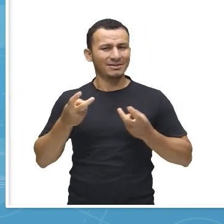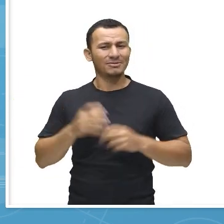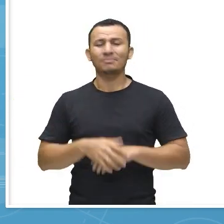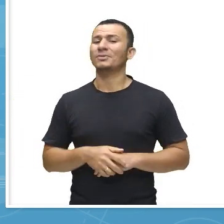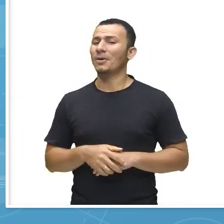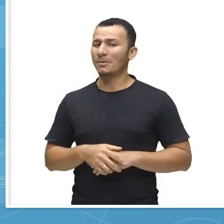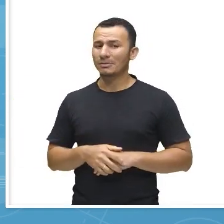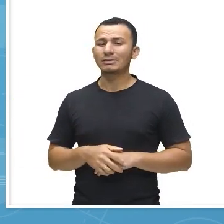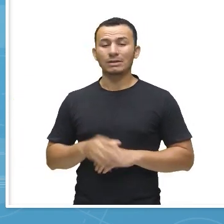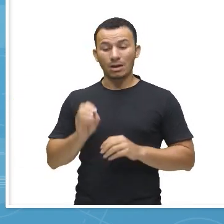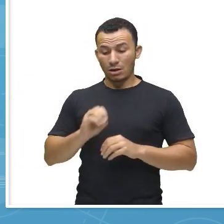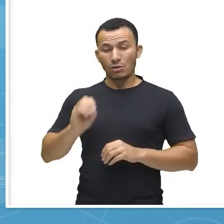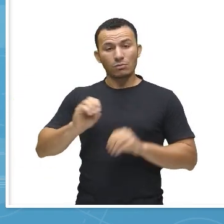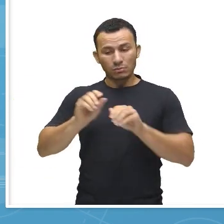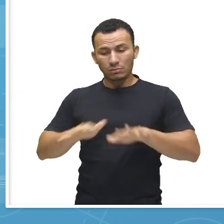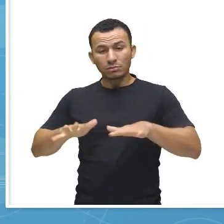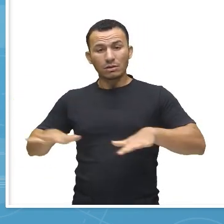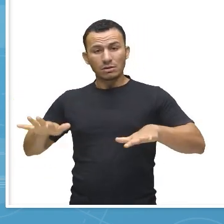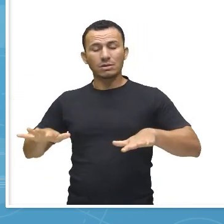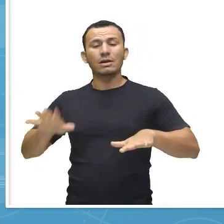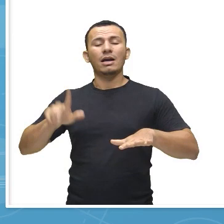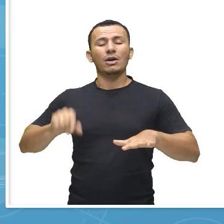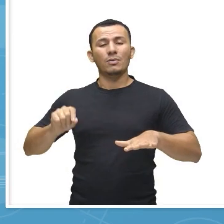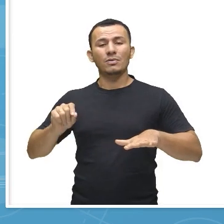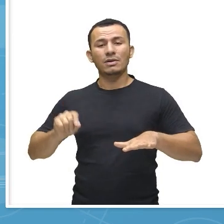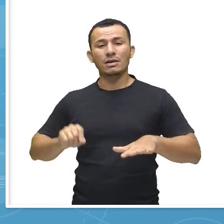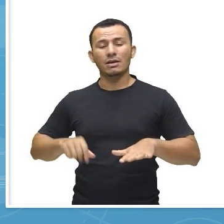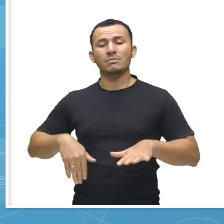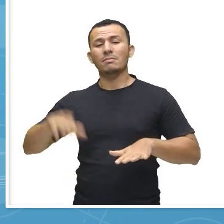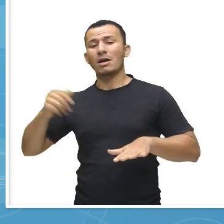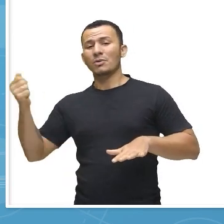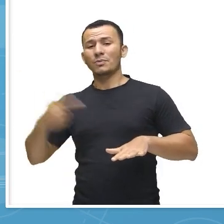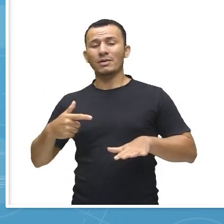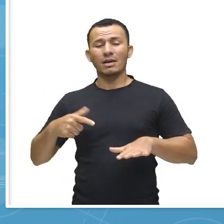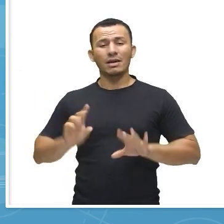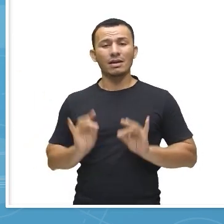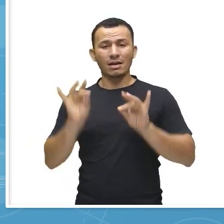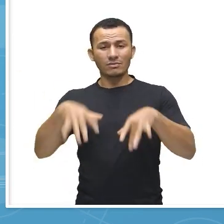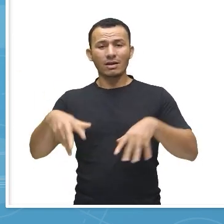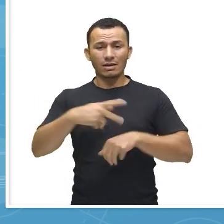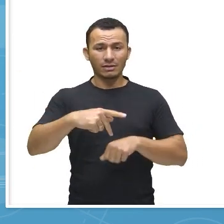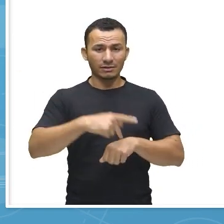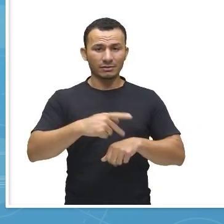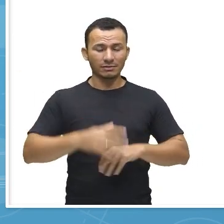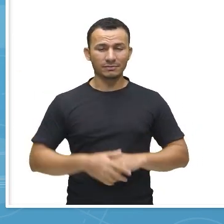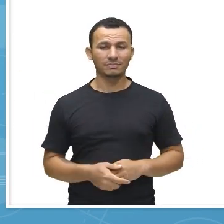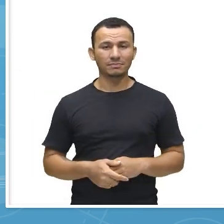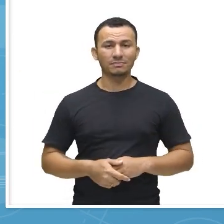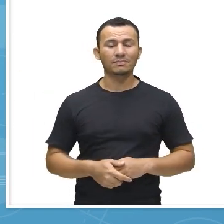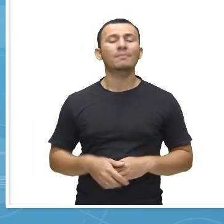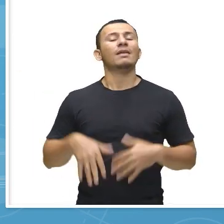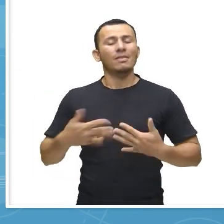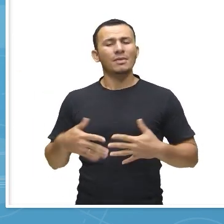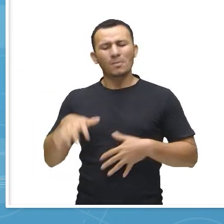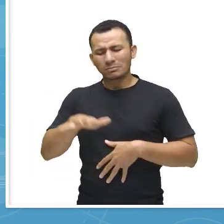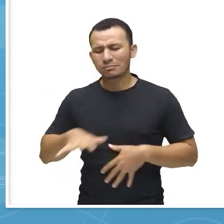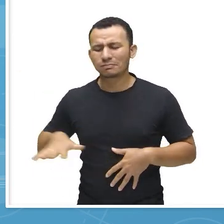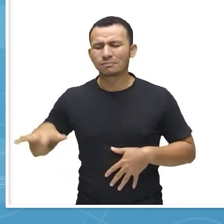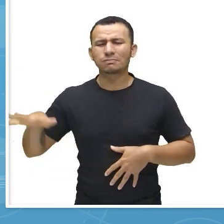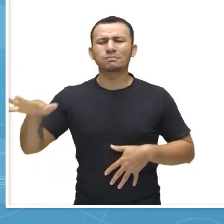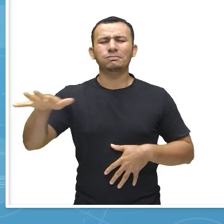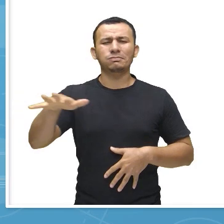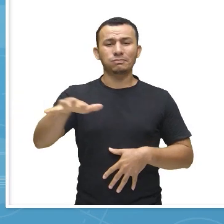praticamente a Oceania corresponde ao tamanho da Austrália, né? Então, todo o território que